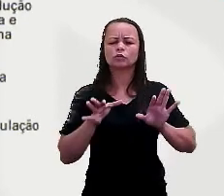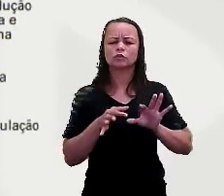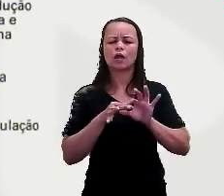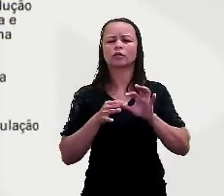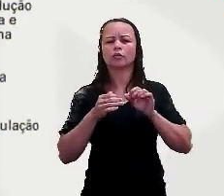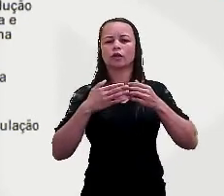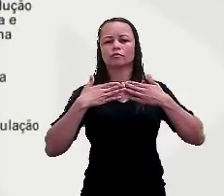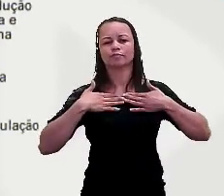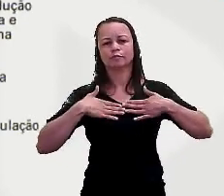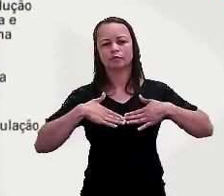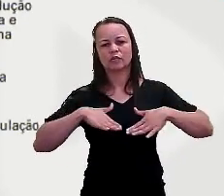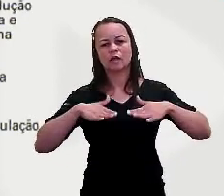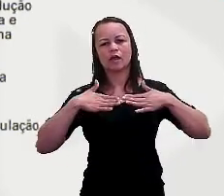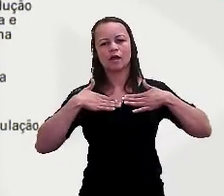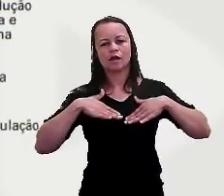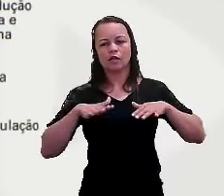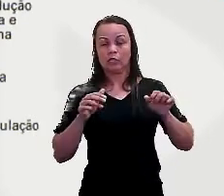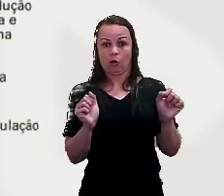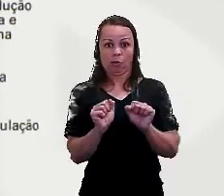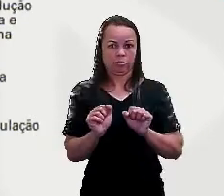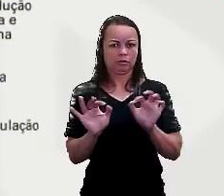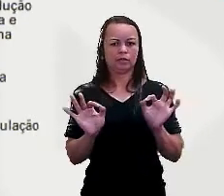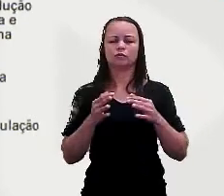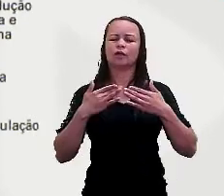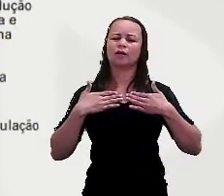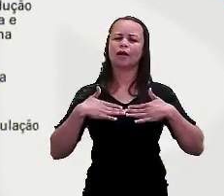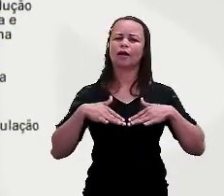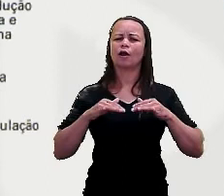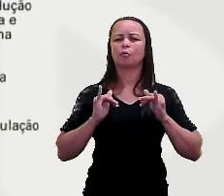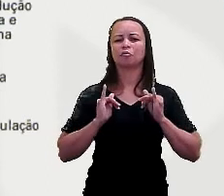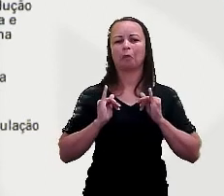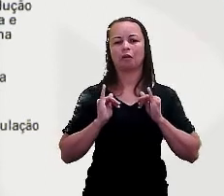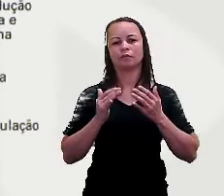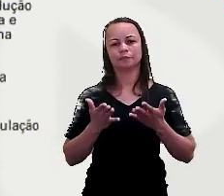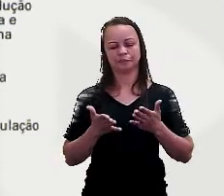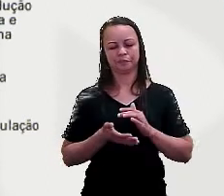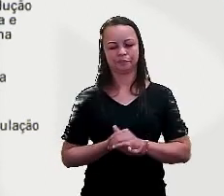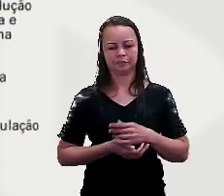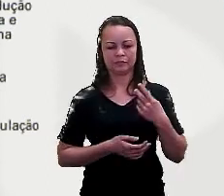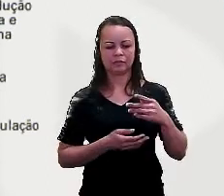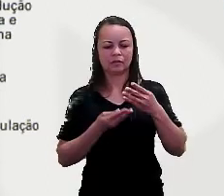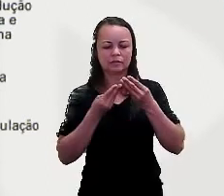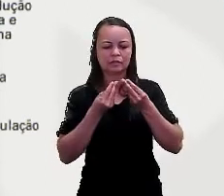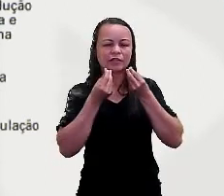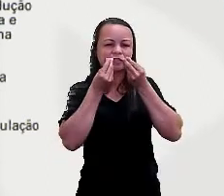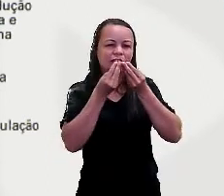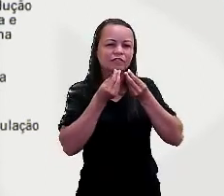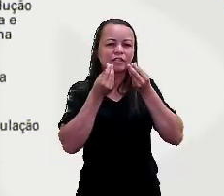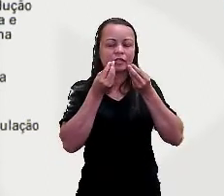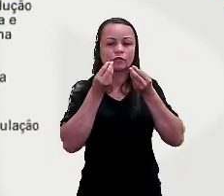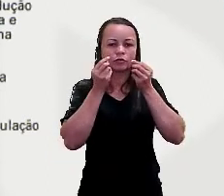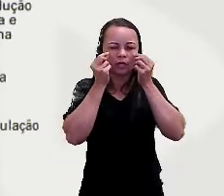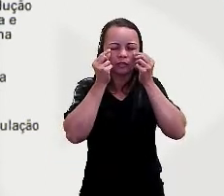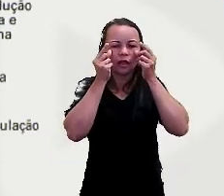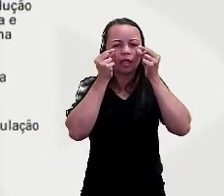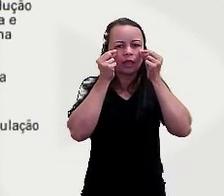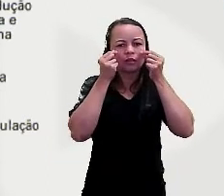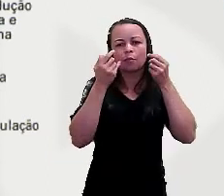tranquilidade, que a gente não está em estado de tensão, como está ali, ó. Estimulação da salivação, contração da